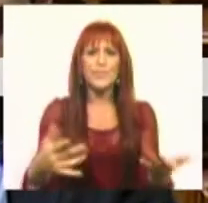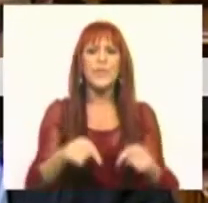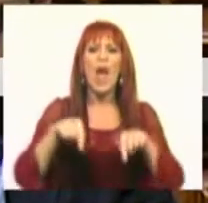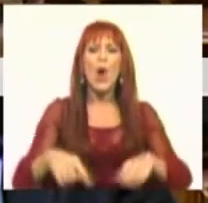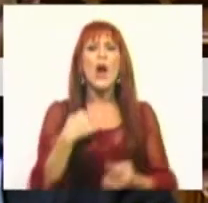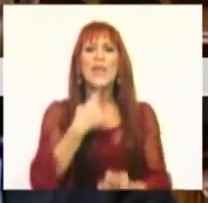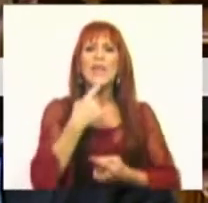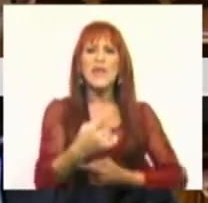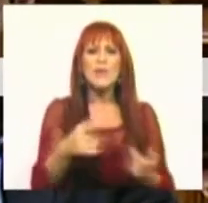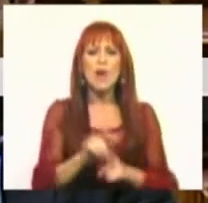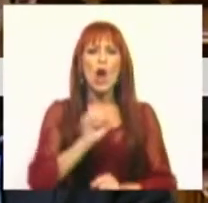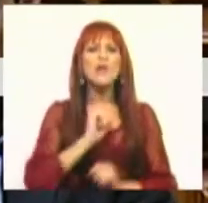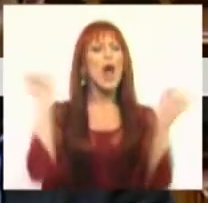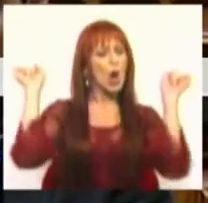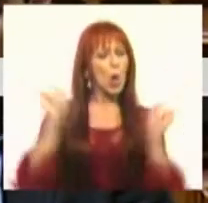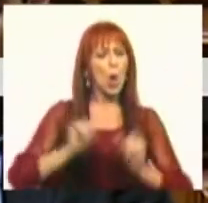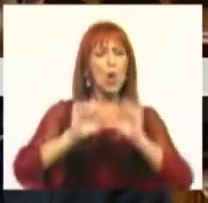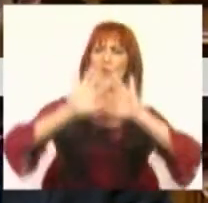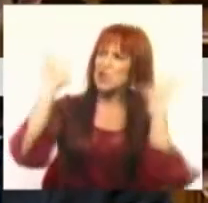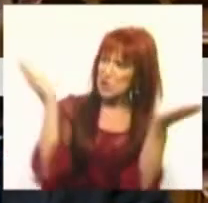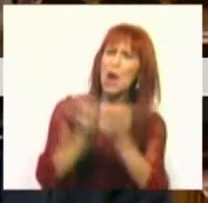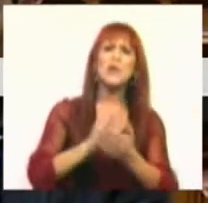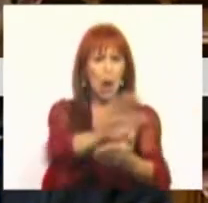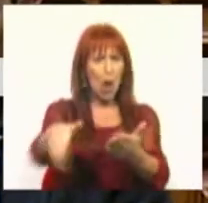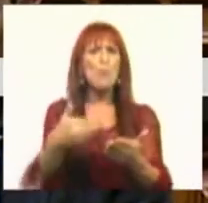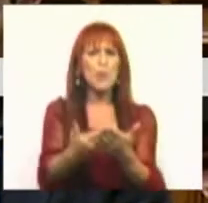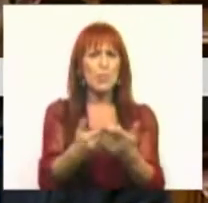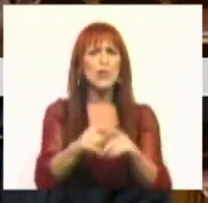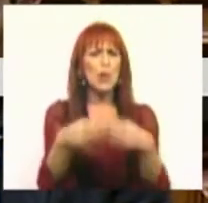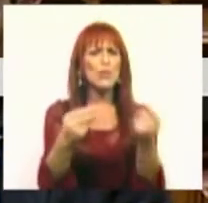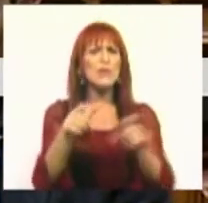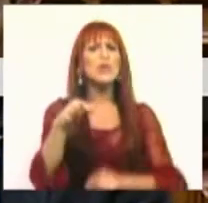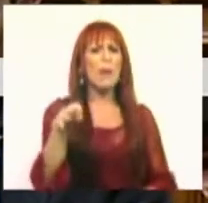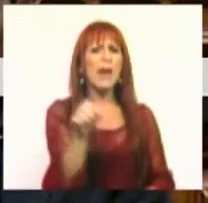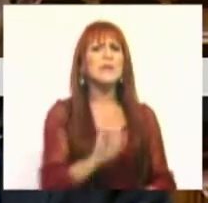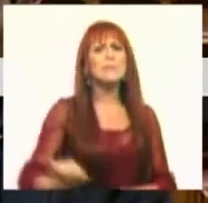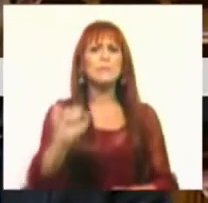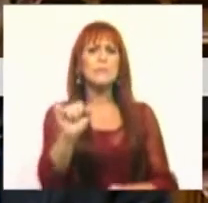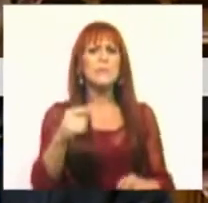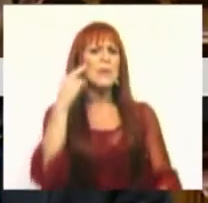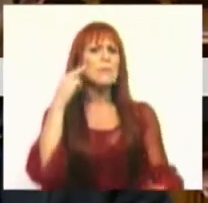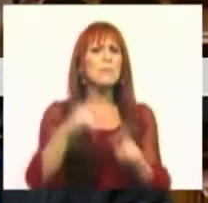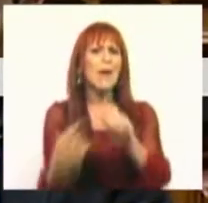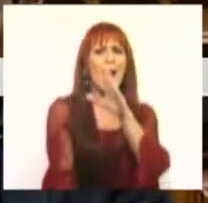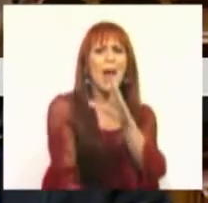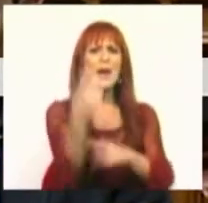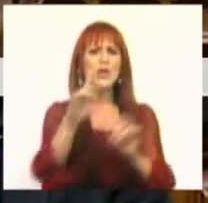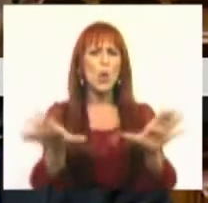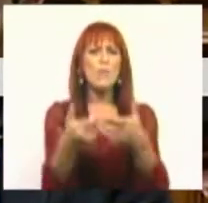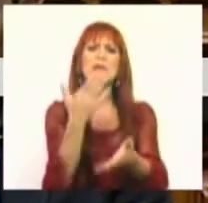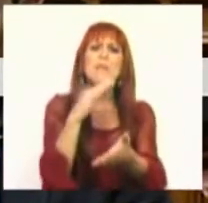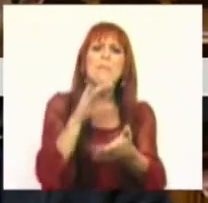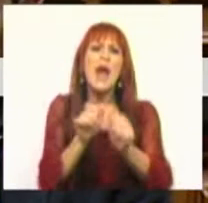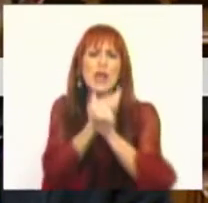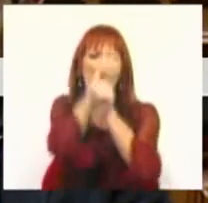já manifestamos a nossa concordância genérica com a proposta resolutiva do Partido Socialista, que visa criar uma comissão eventual